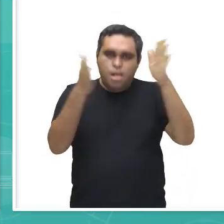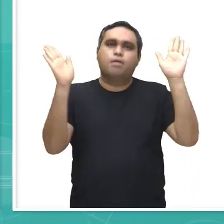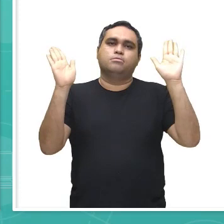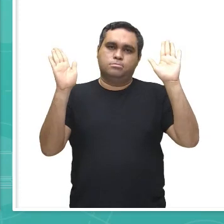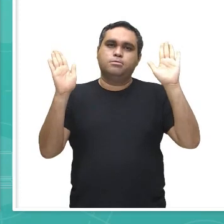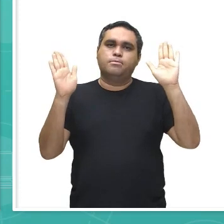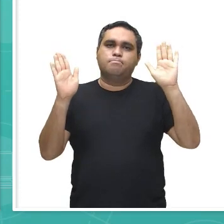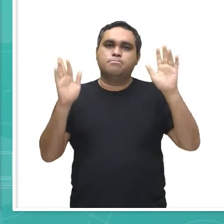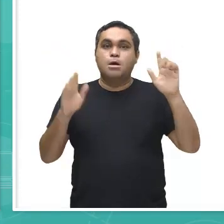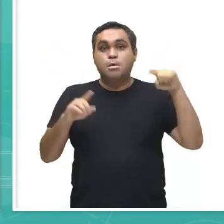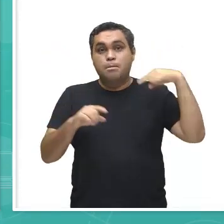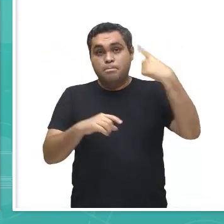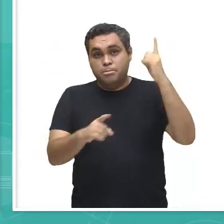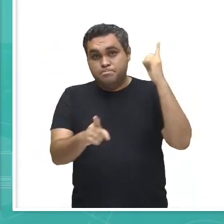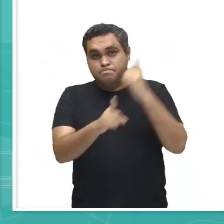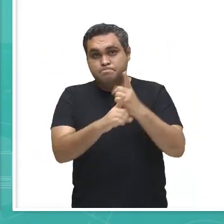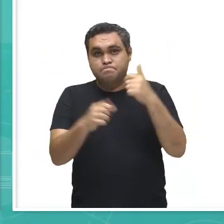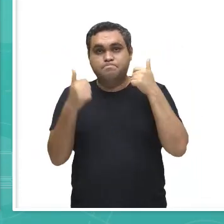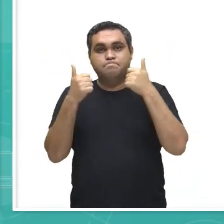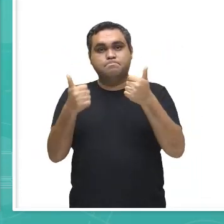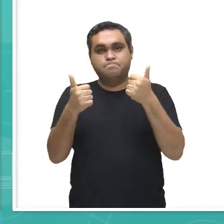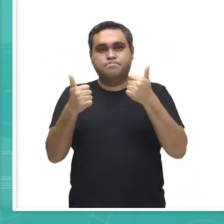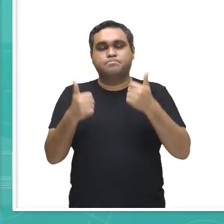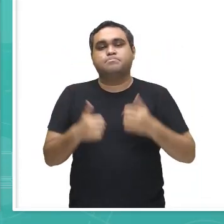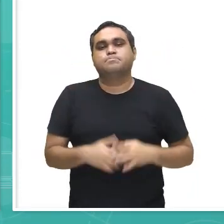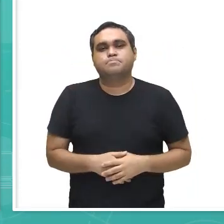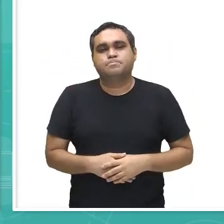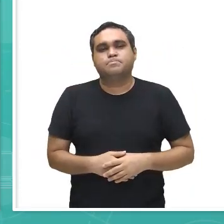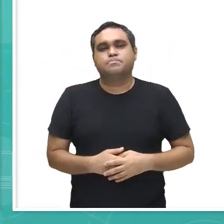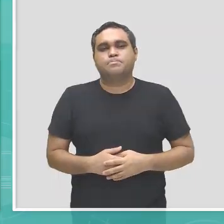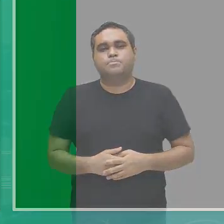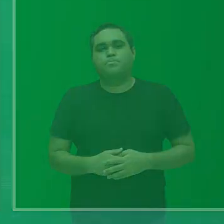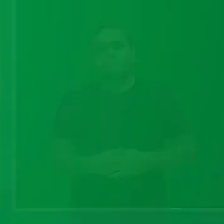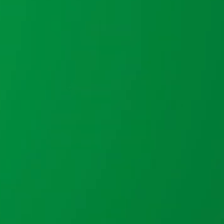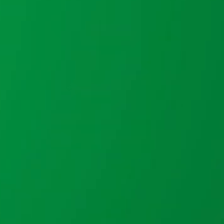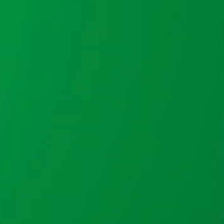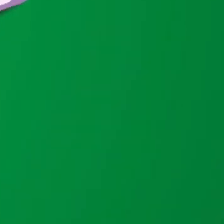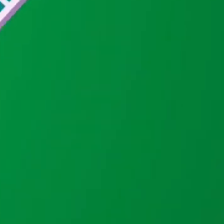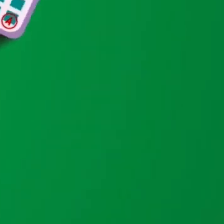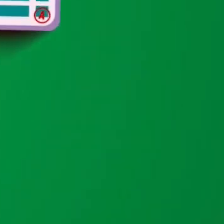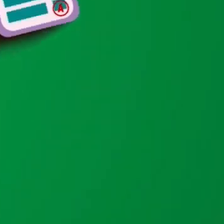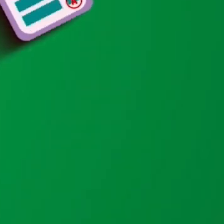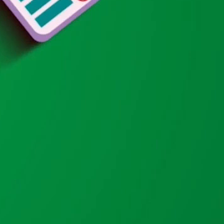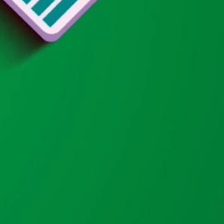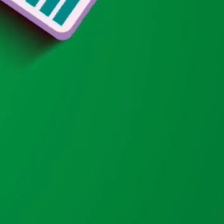até uma próxima oportunidade.